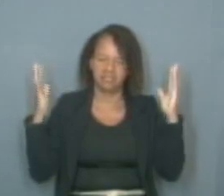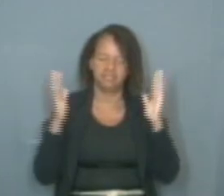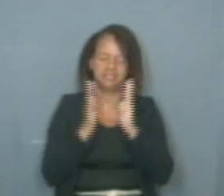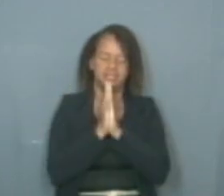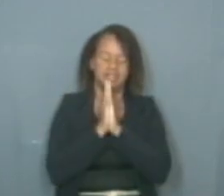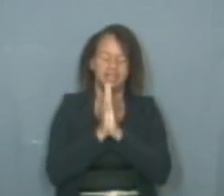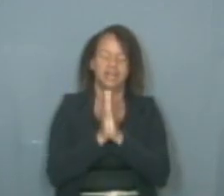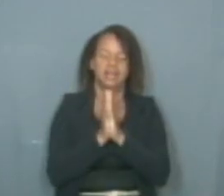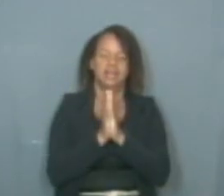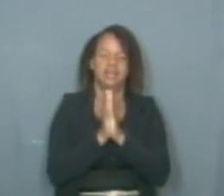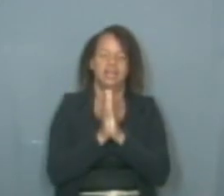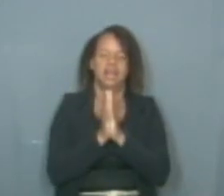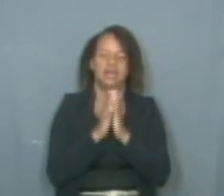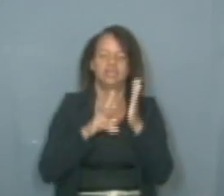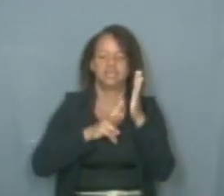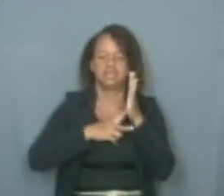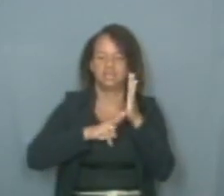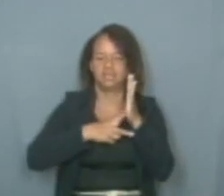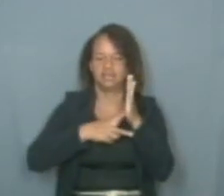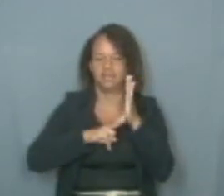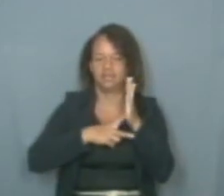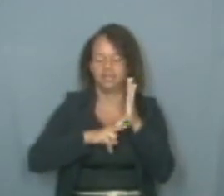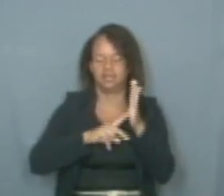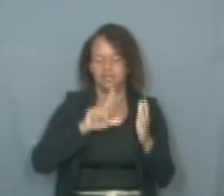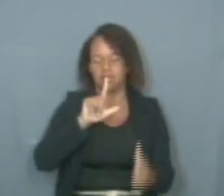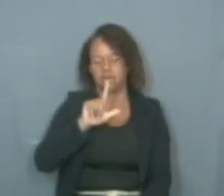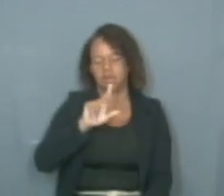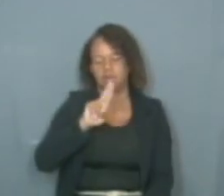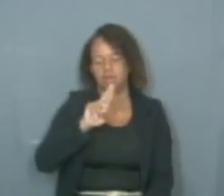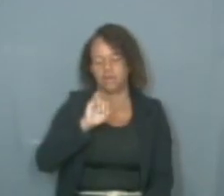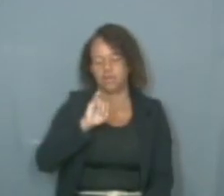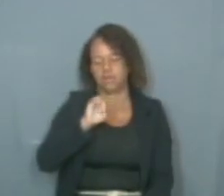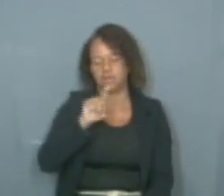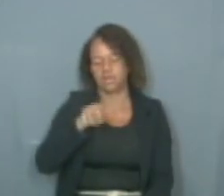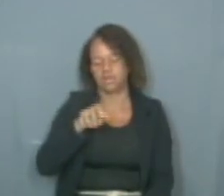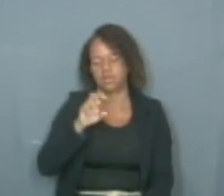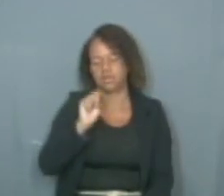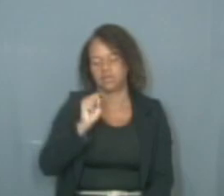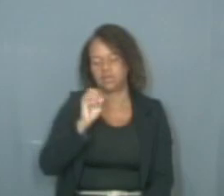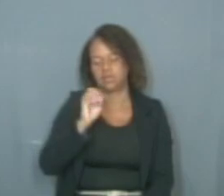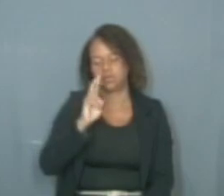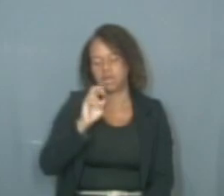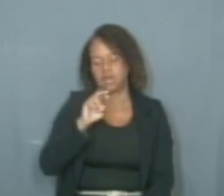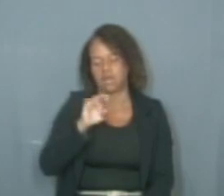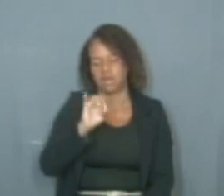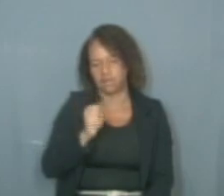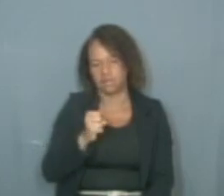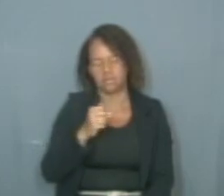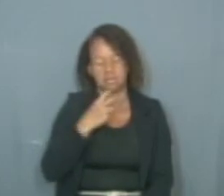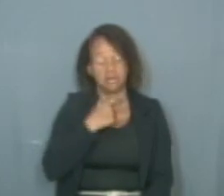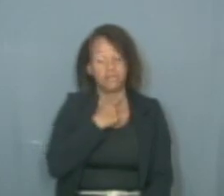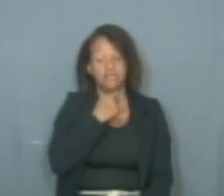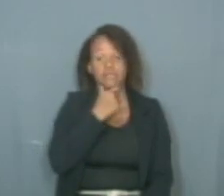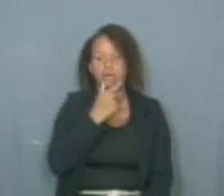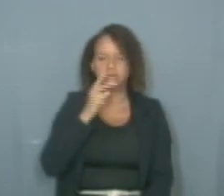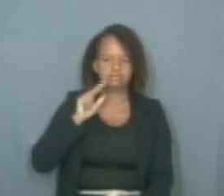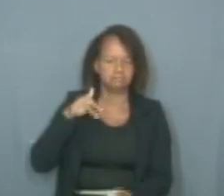enorme ao sindicalista Luiz Soares, que é uma voz ativa no Brasil